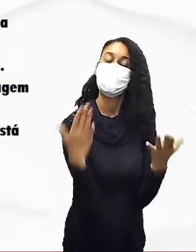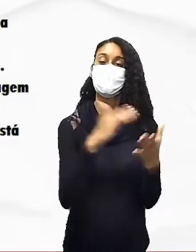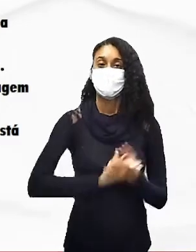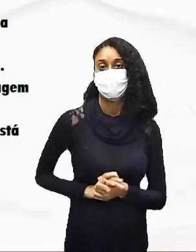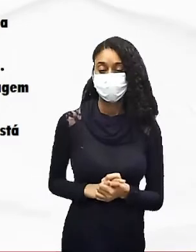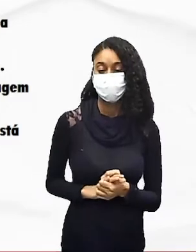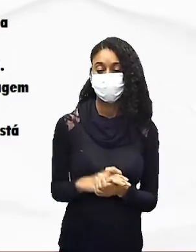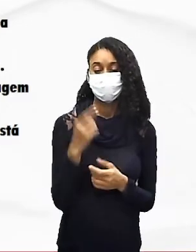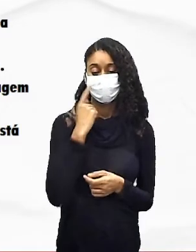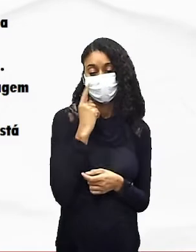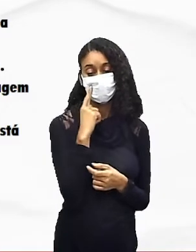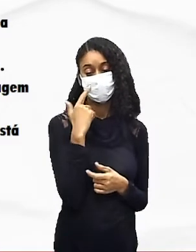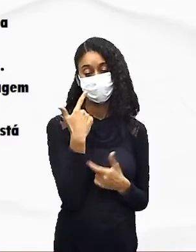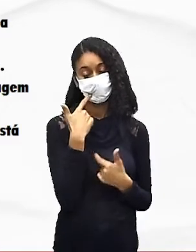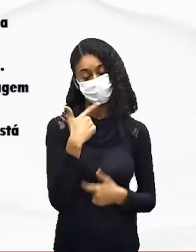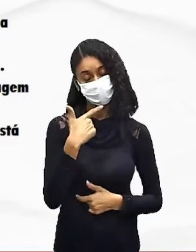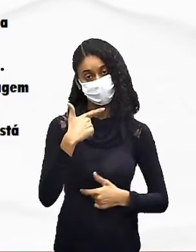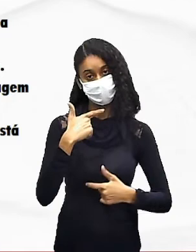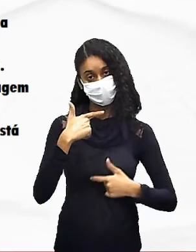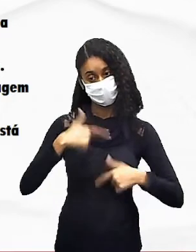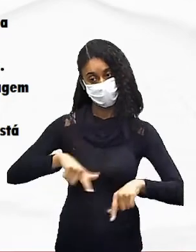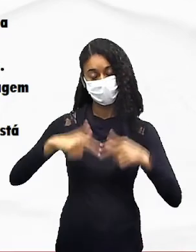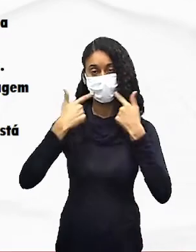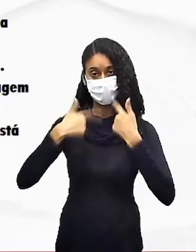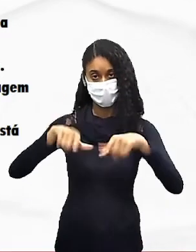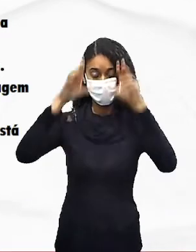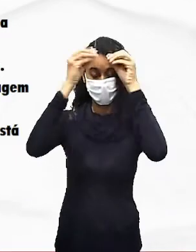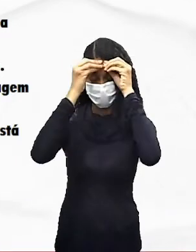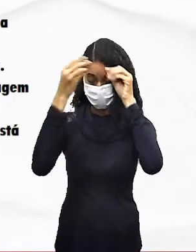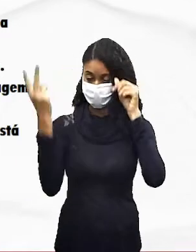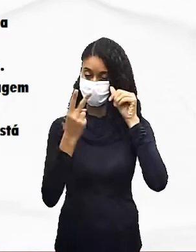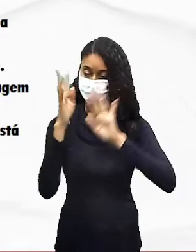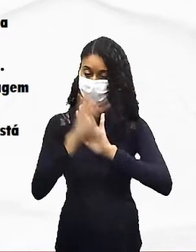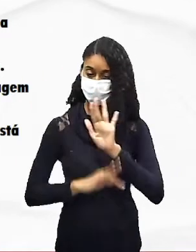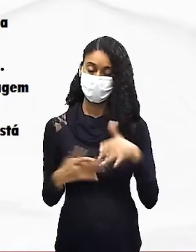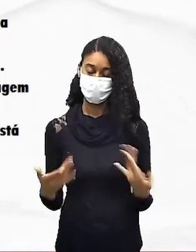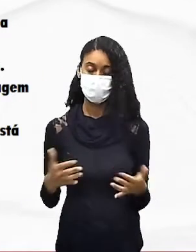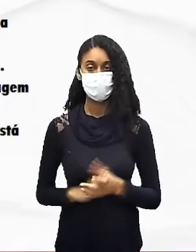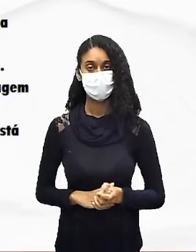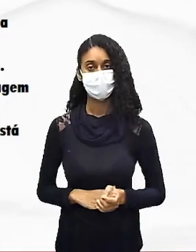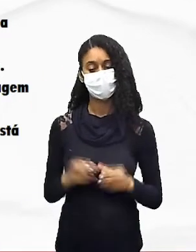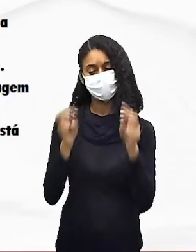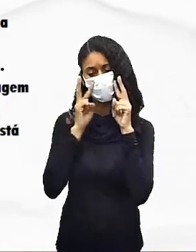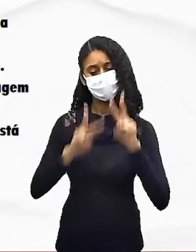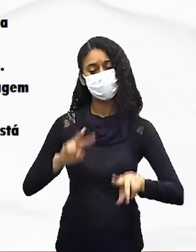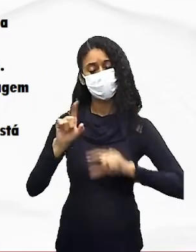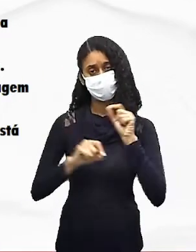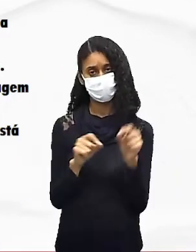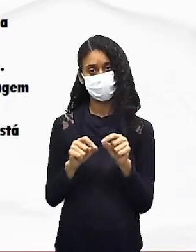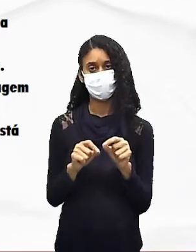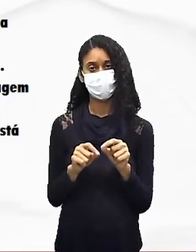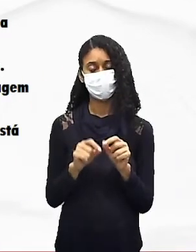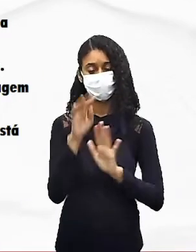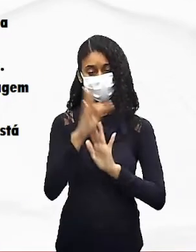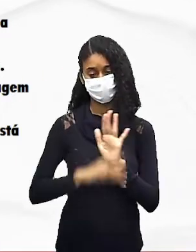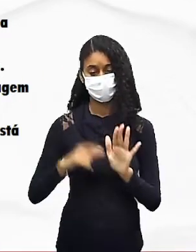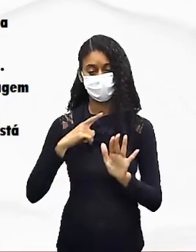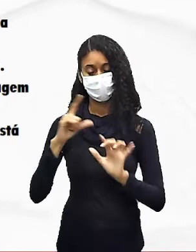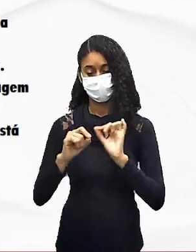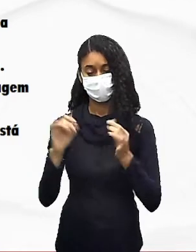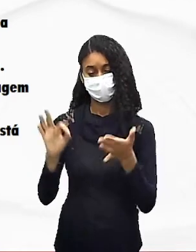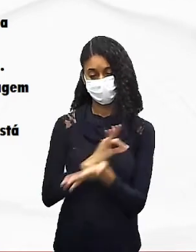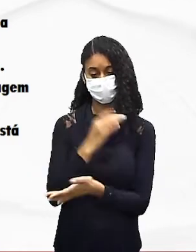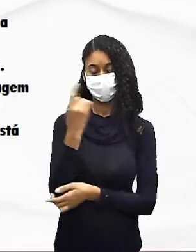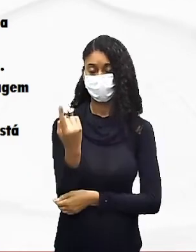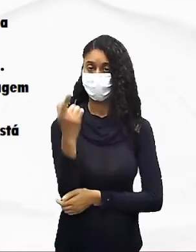Considerando-se a linguagem desses dois textos, então verifica-se que há em cada um dos textos a utilização de pelo menos